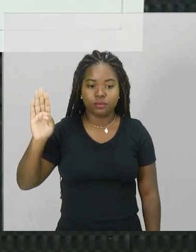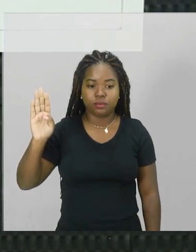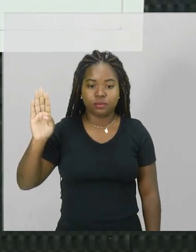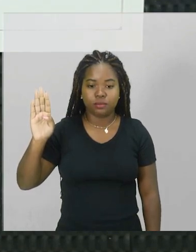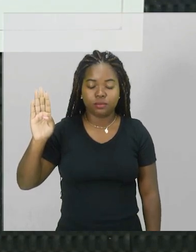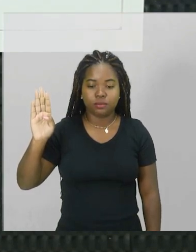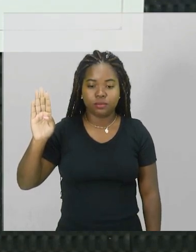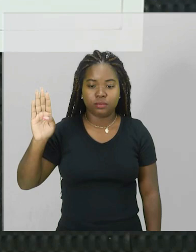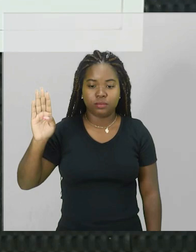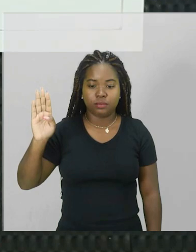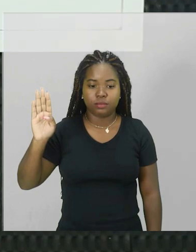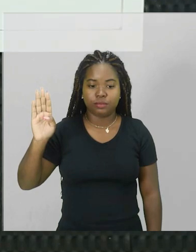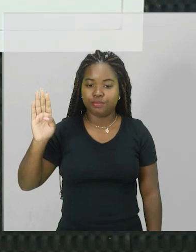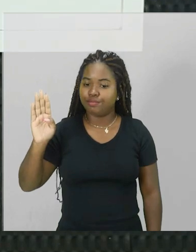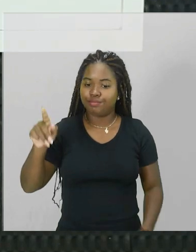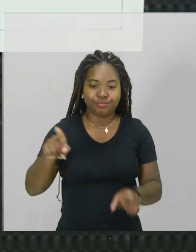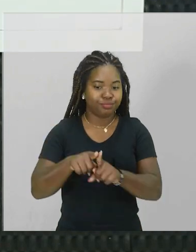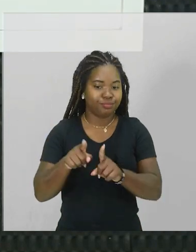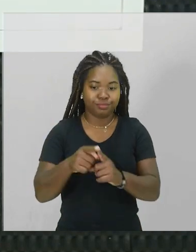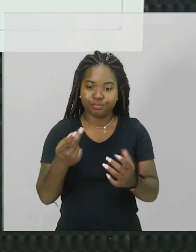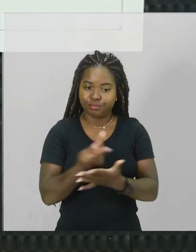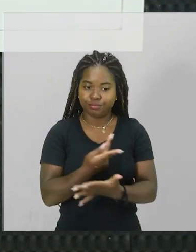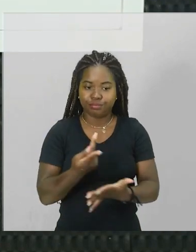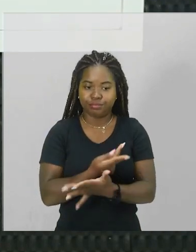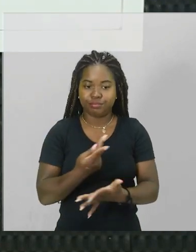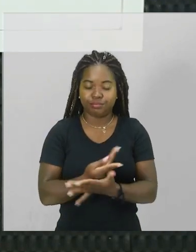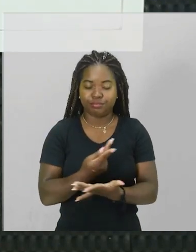feixes luminosos, ela também não desta